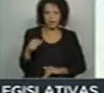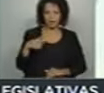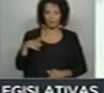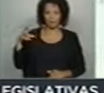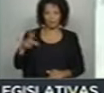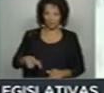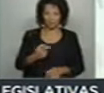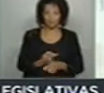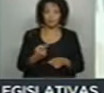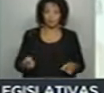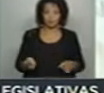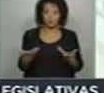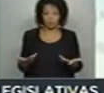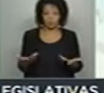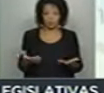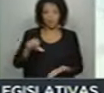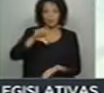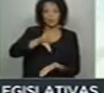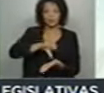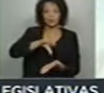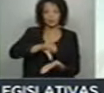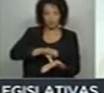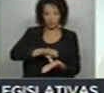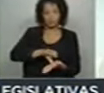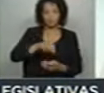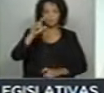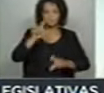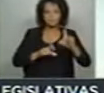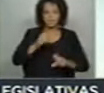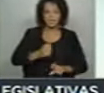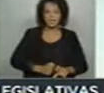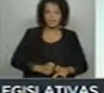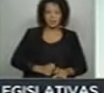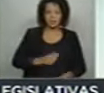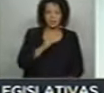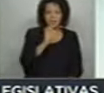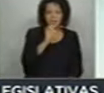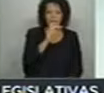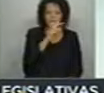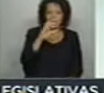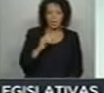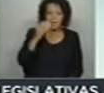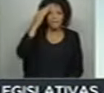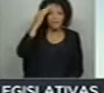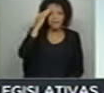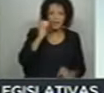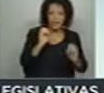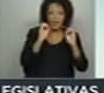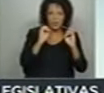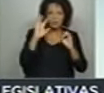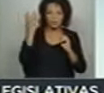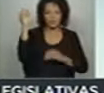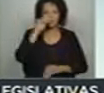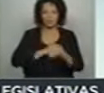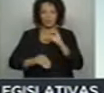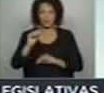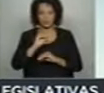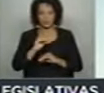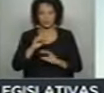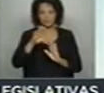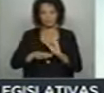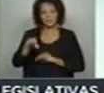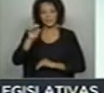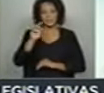em Portugal, pois o Centro de Sondagens da Católica nunca errou uma previsão em noite eleitoral. Emissão